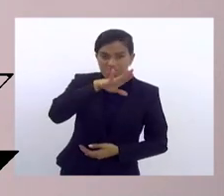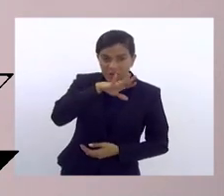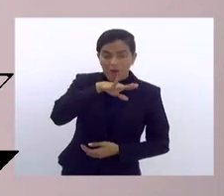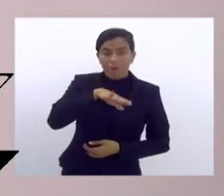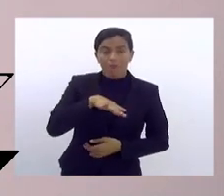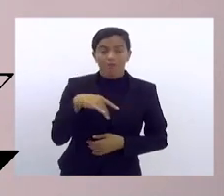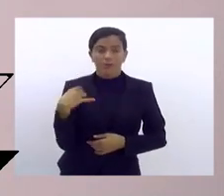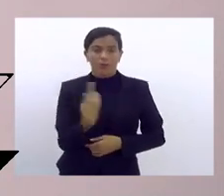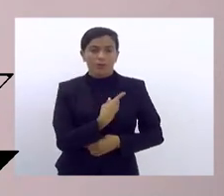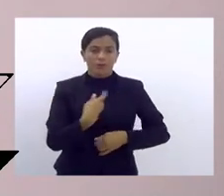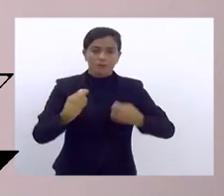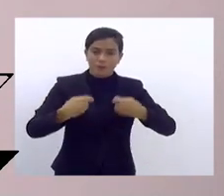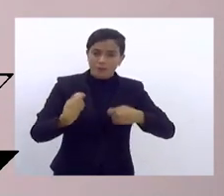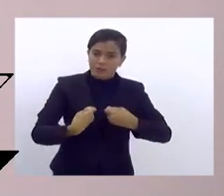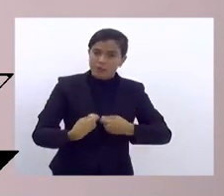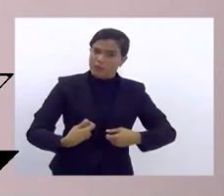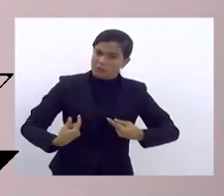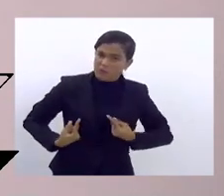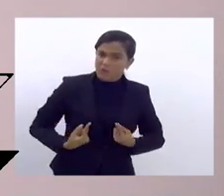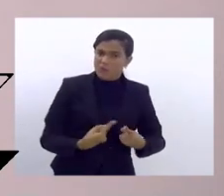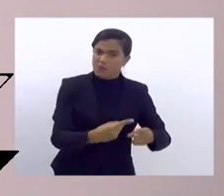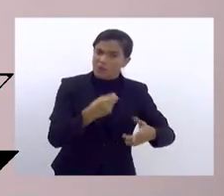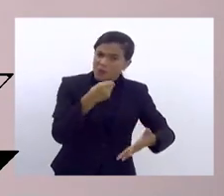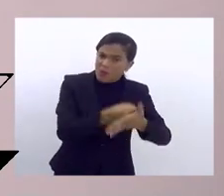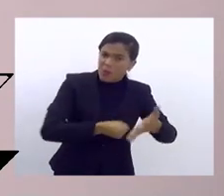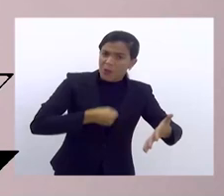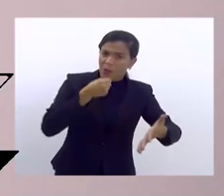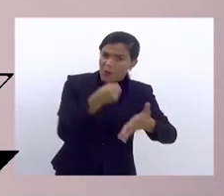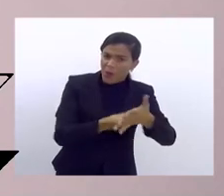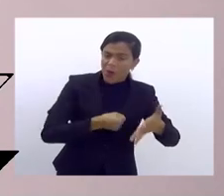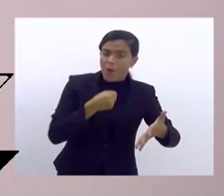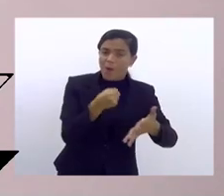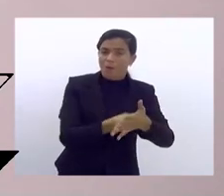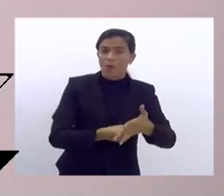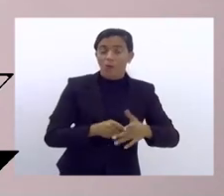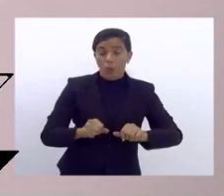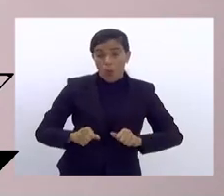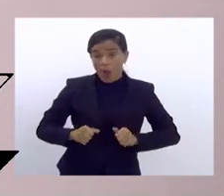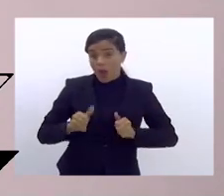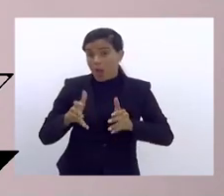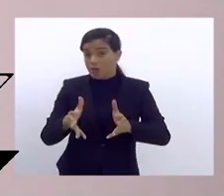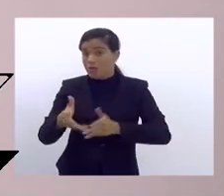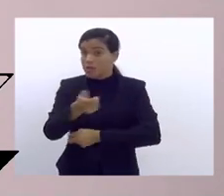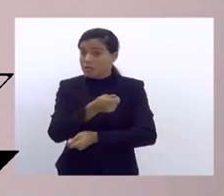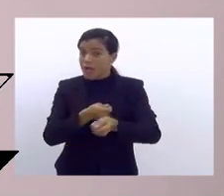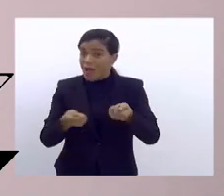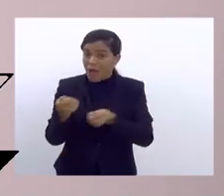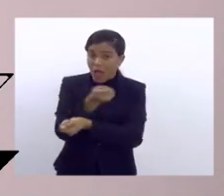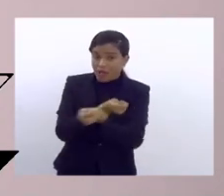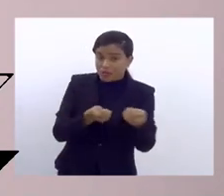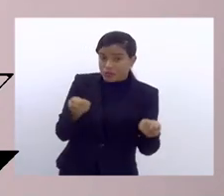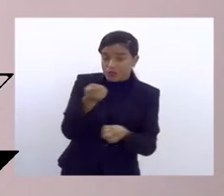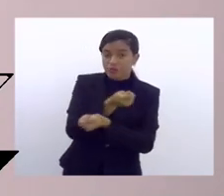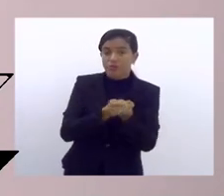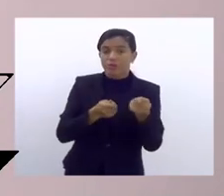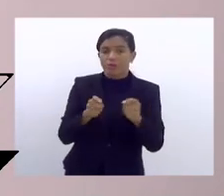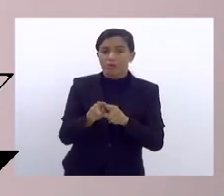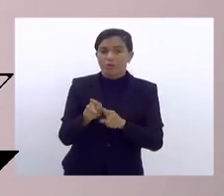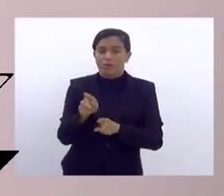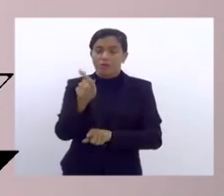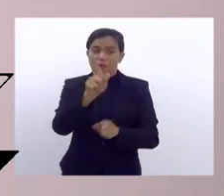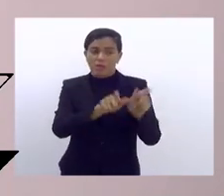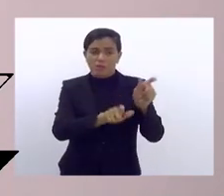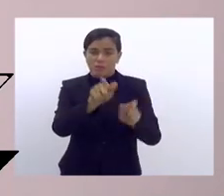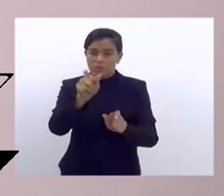precisa combater com ações articuladas considerando todos os atores envolvidos nisto